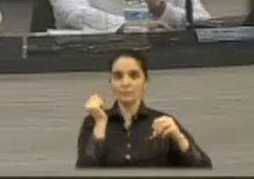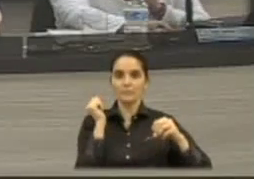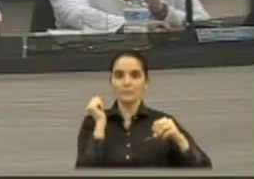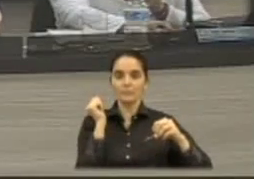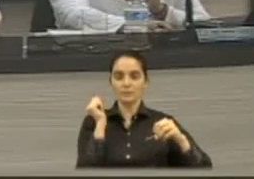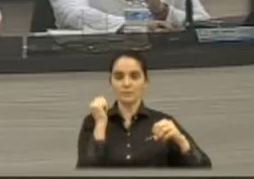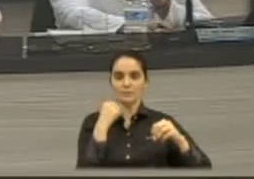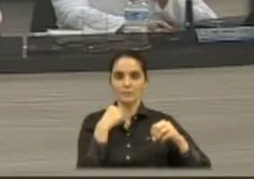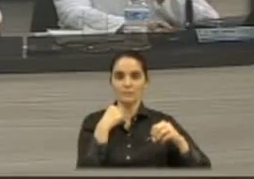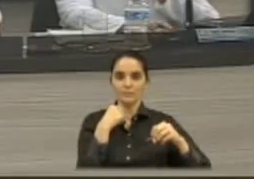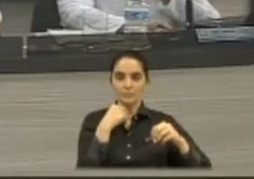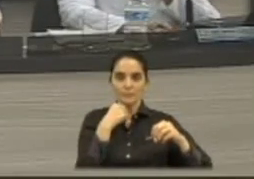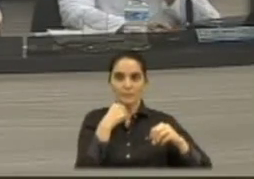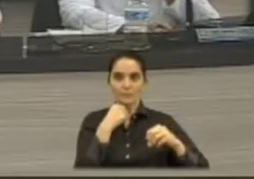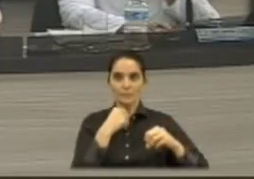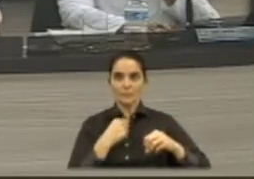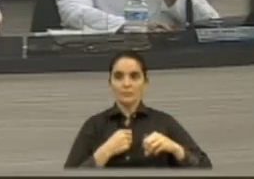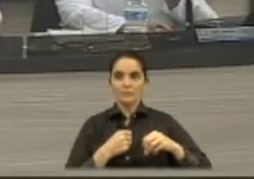Freitas.